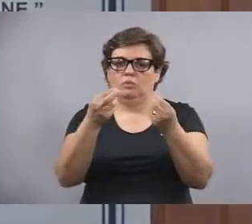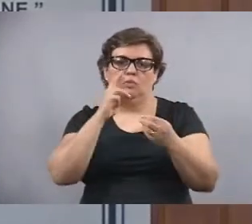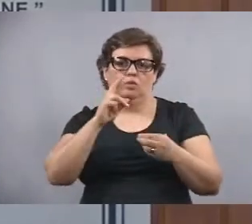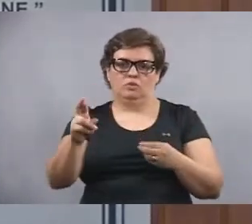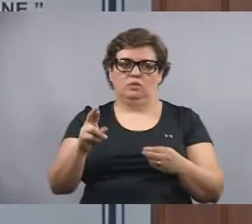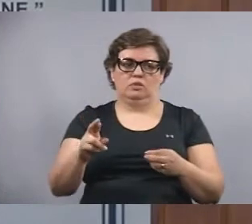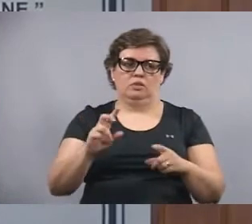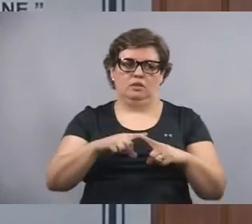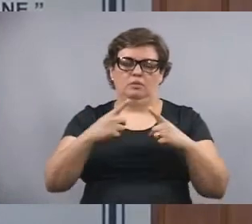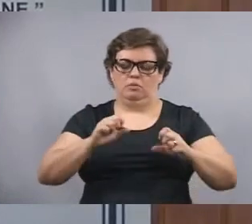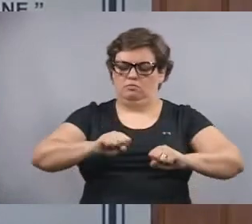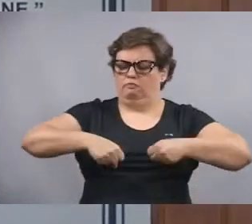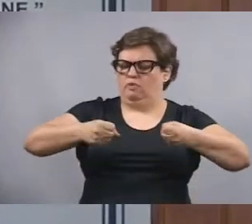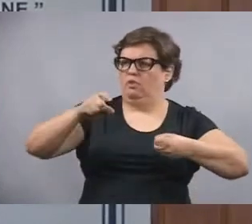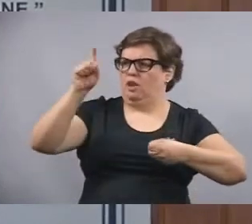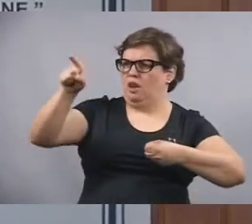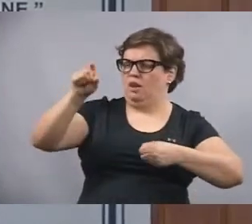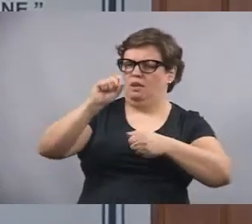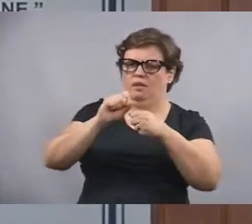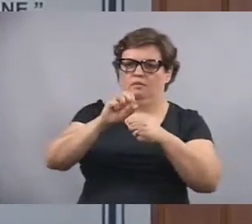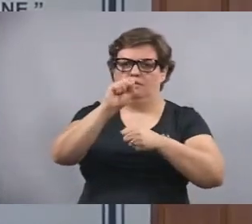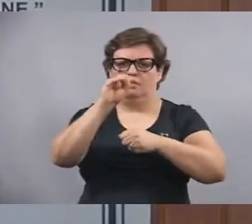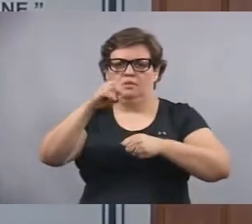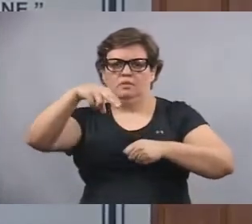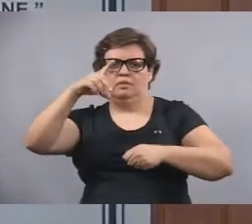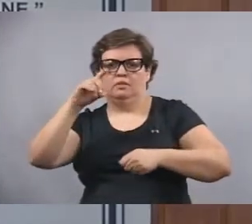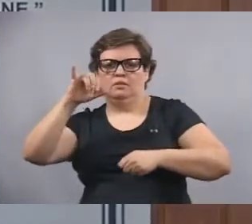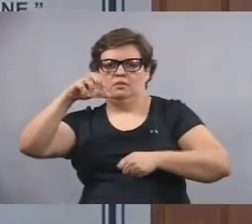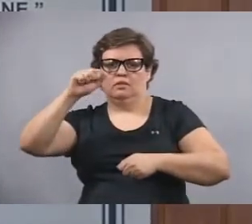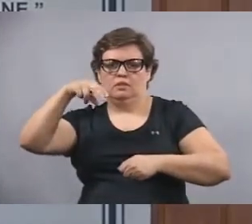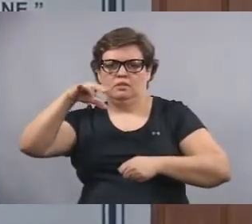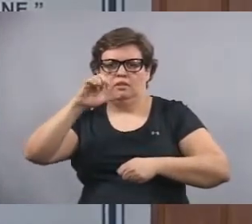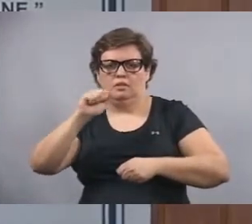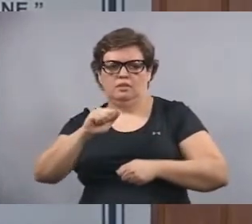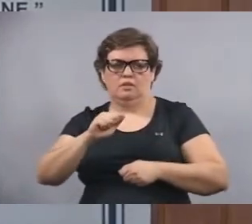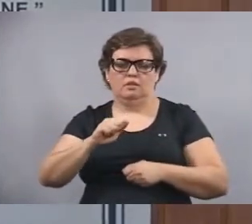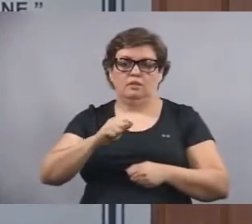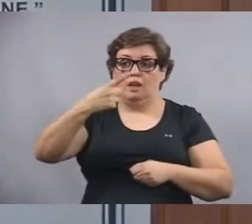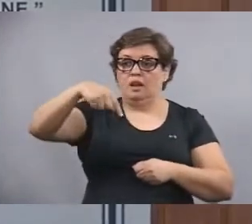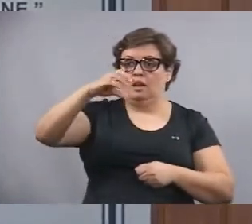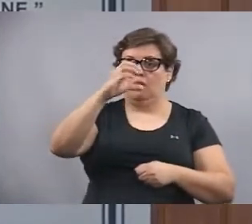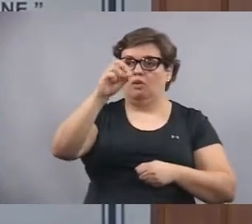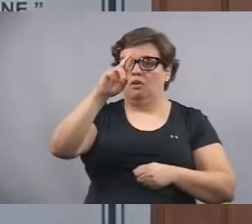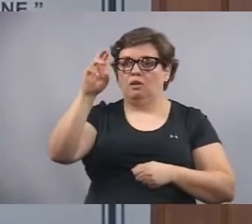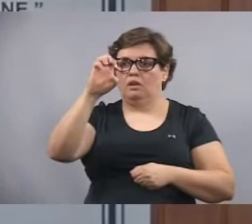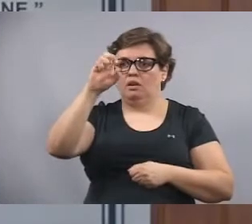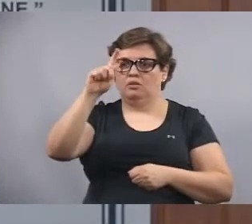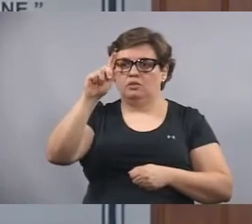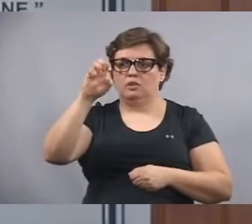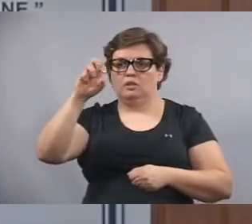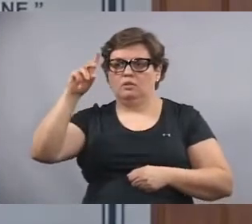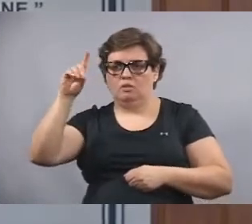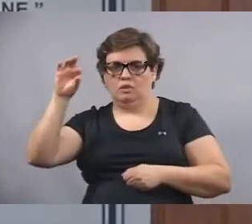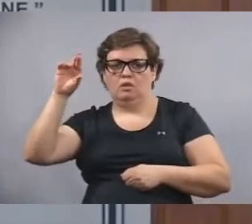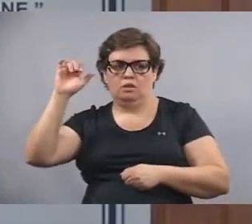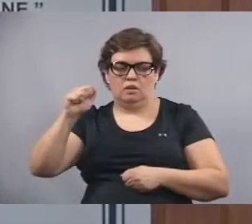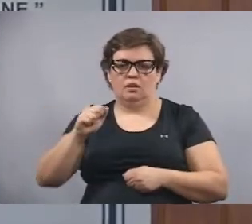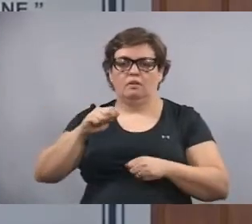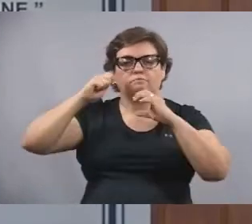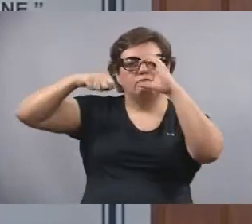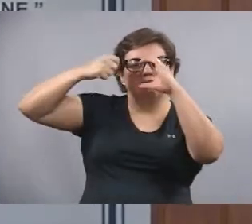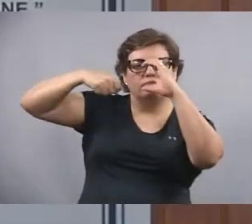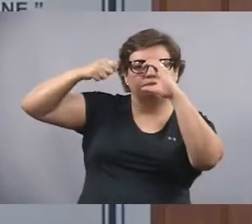Não, o esforço é ir lá abrir sindicância, ir lá na corregedoria gravar um vídeo. Poxa, grava um vídeo com os